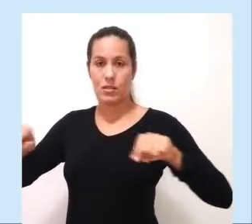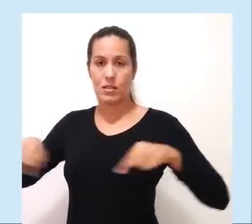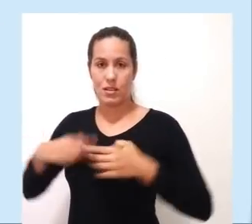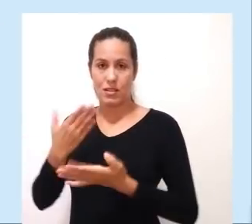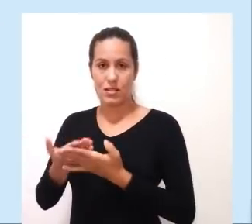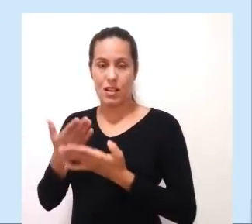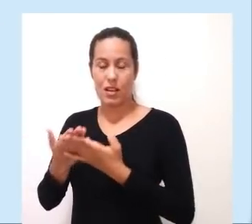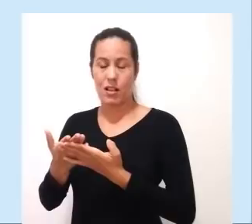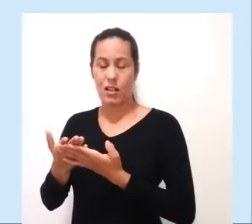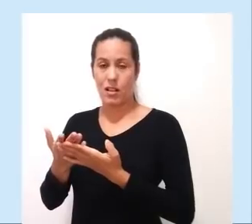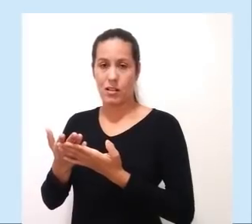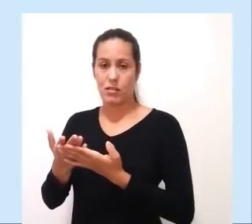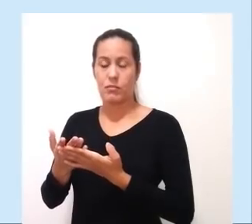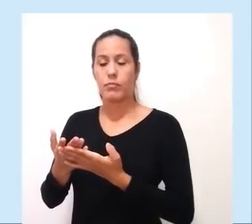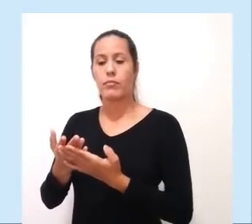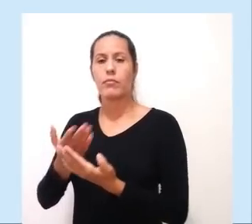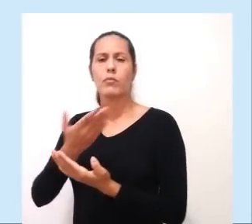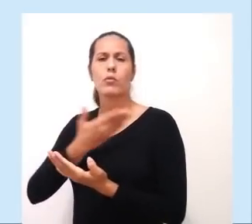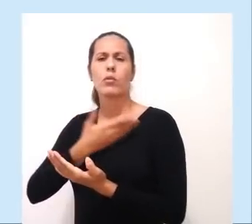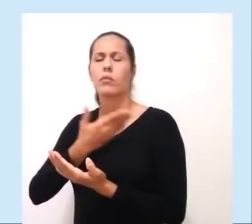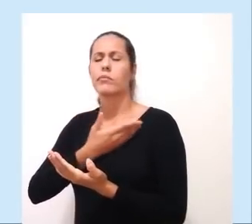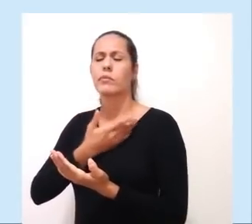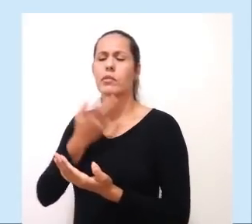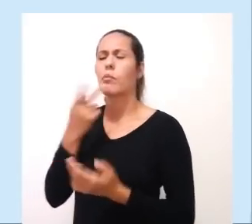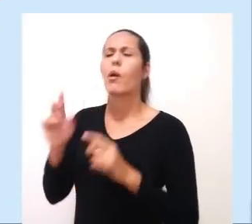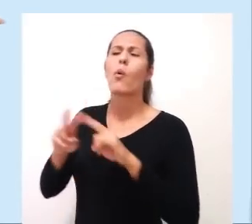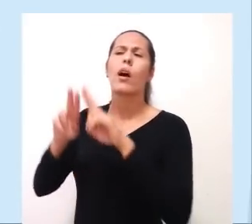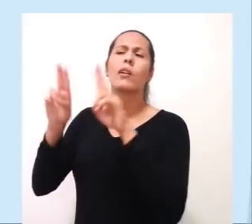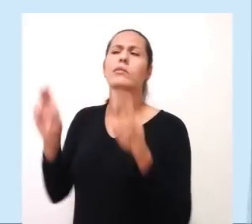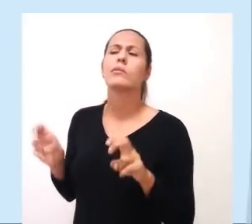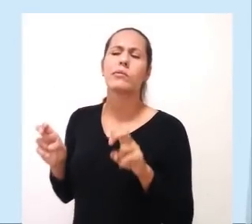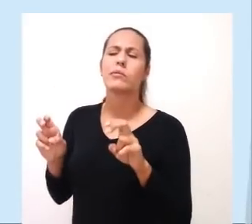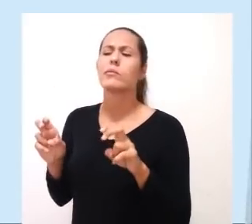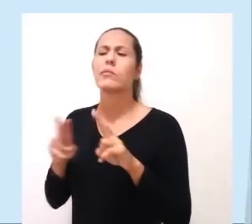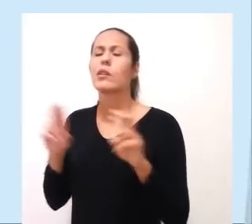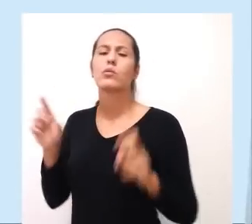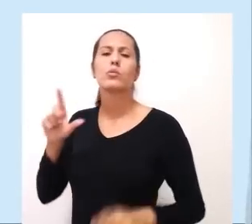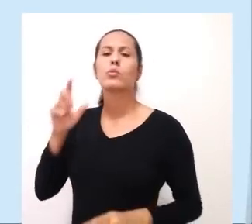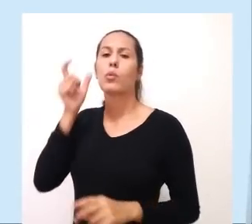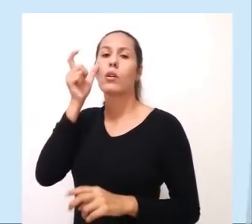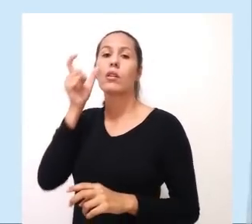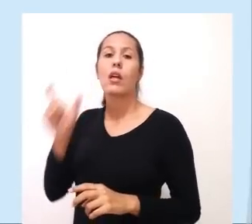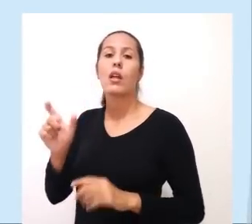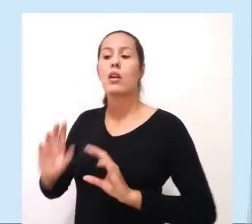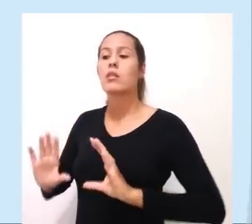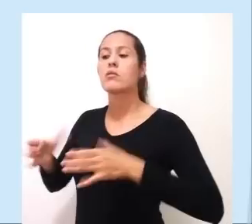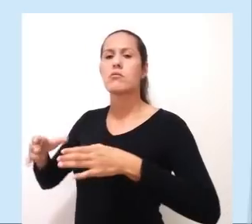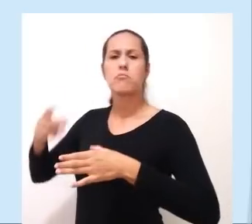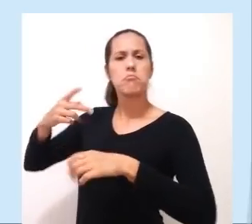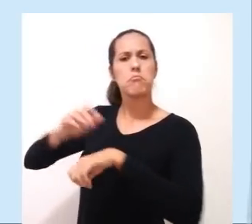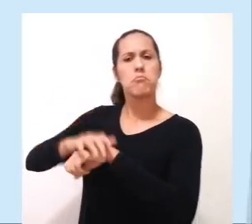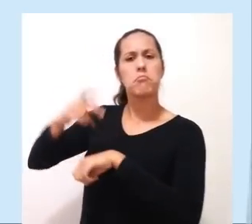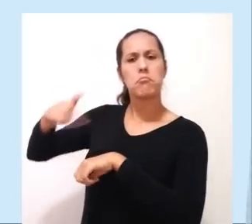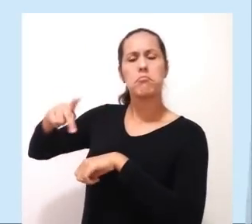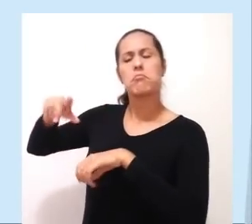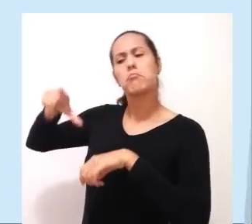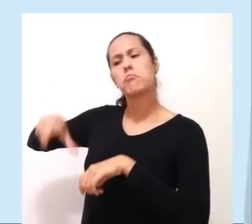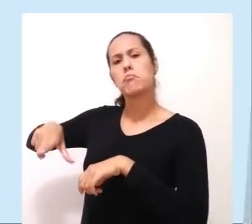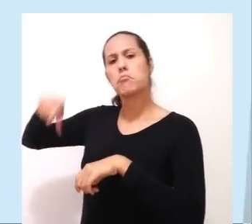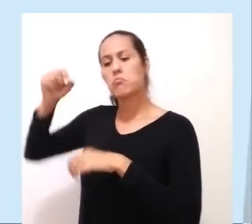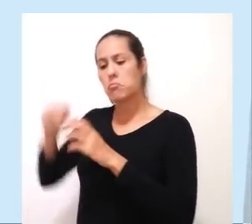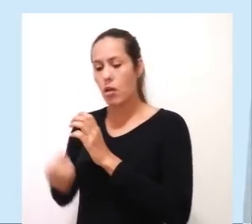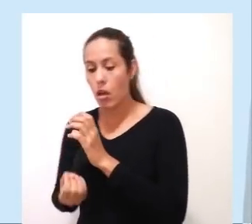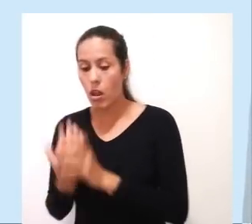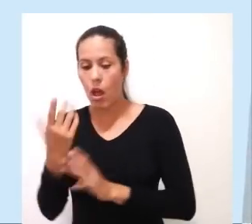aula, no colégio, certo? Vocês peguem um assunto de interesse da comunidade escolar e fazer